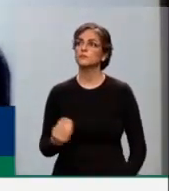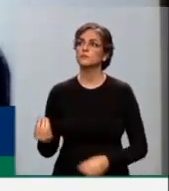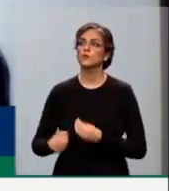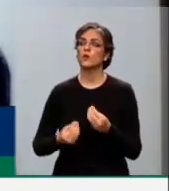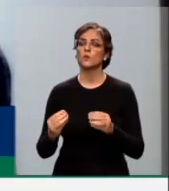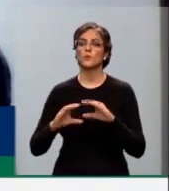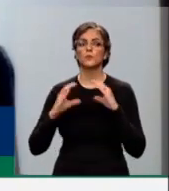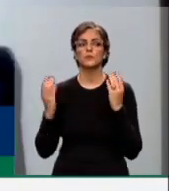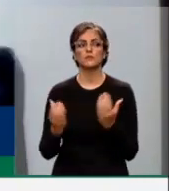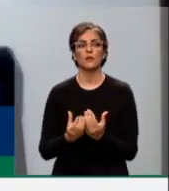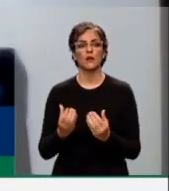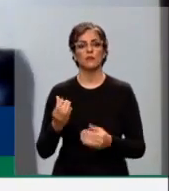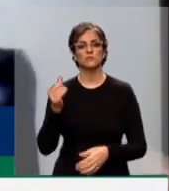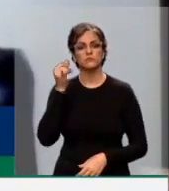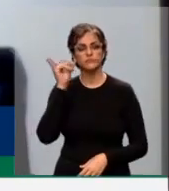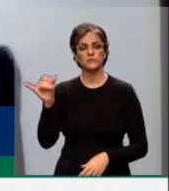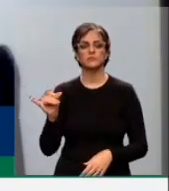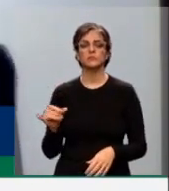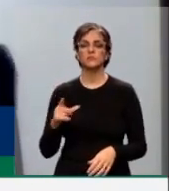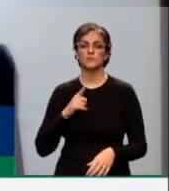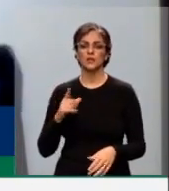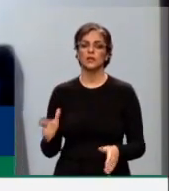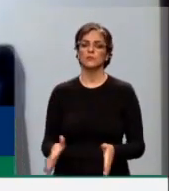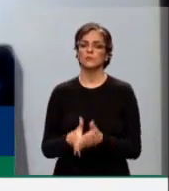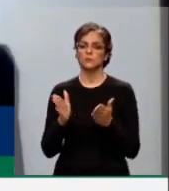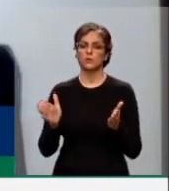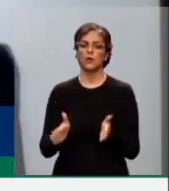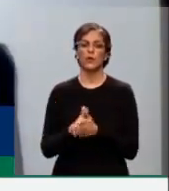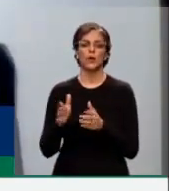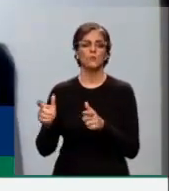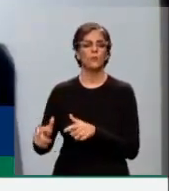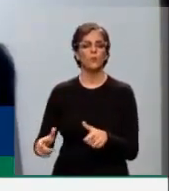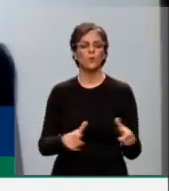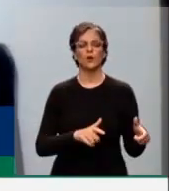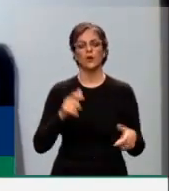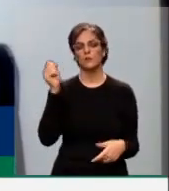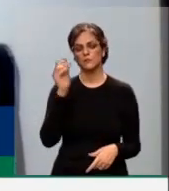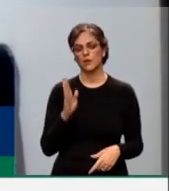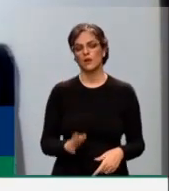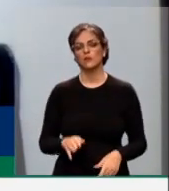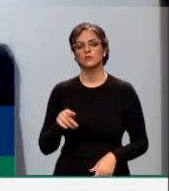prevenção. A gente teve nos bairros mais pobres do país uma gestão do próprio